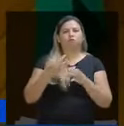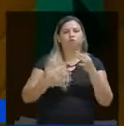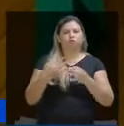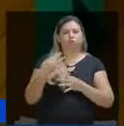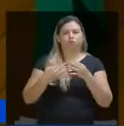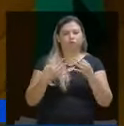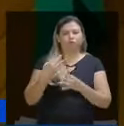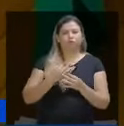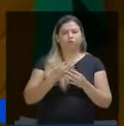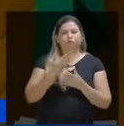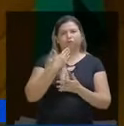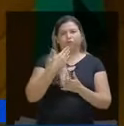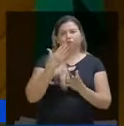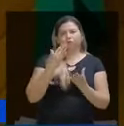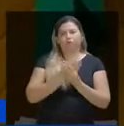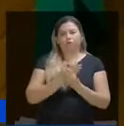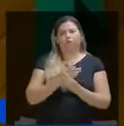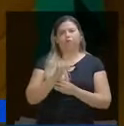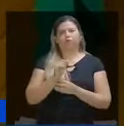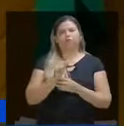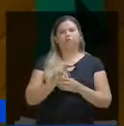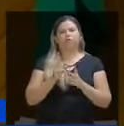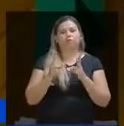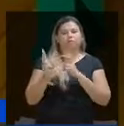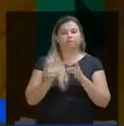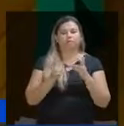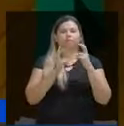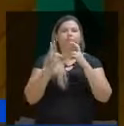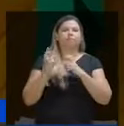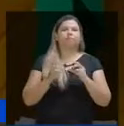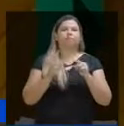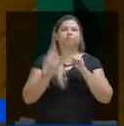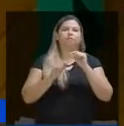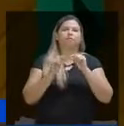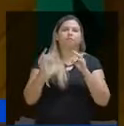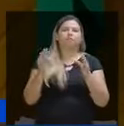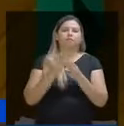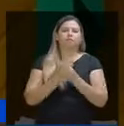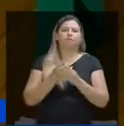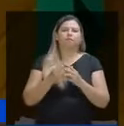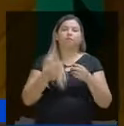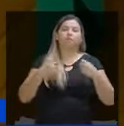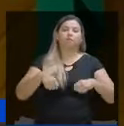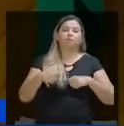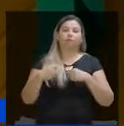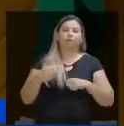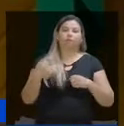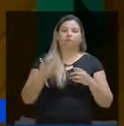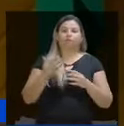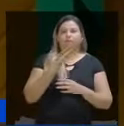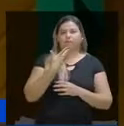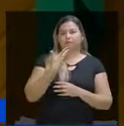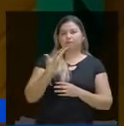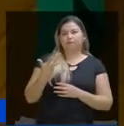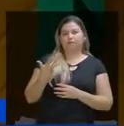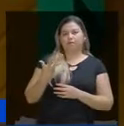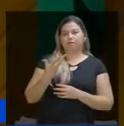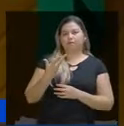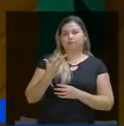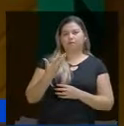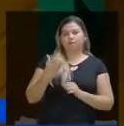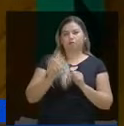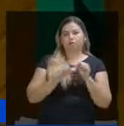porque o que se detectou aqui, nesse caso, é talvez uma necessidade de aperfeiçoamento de um